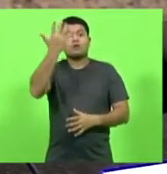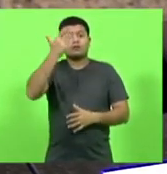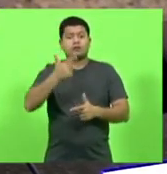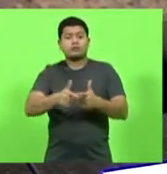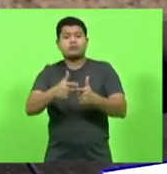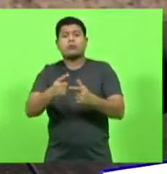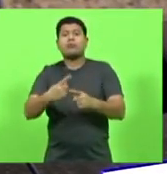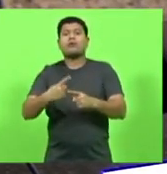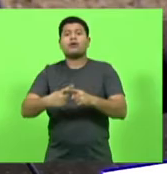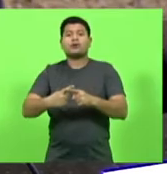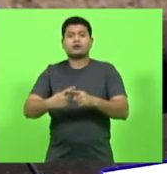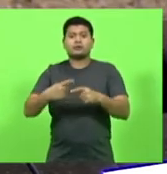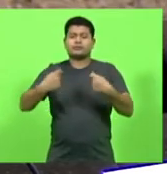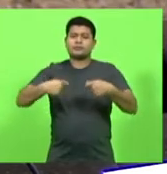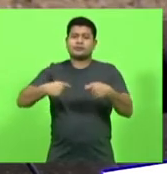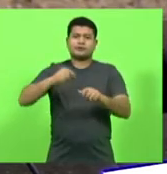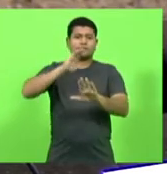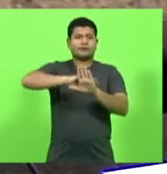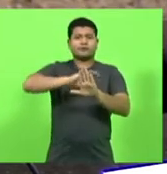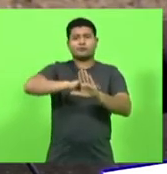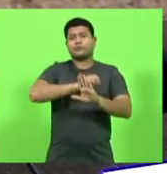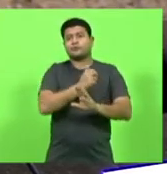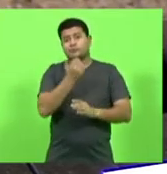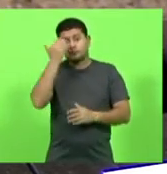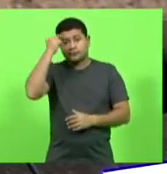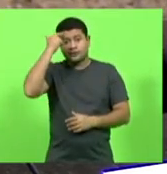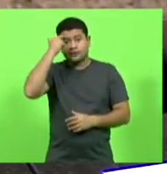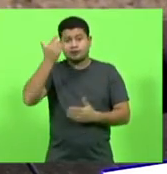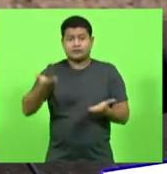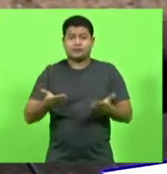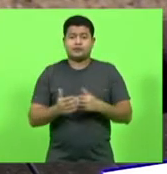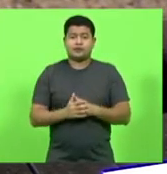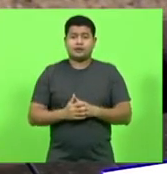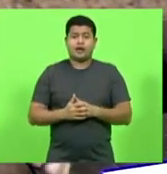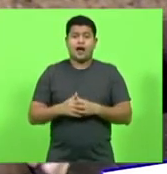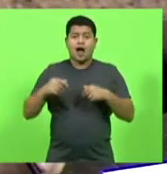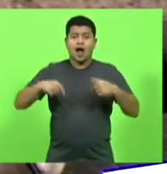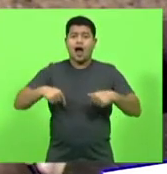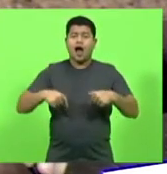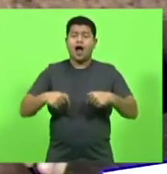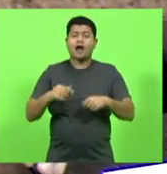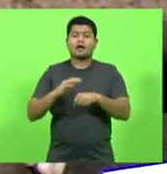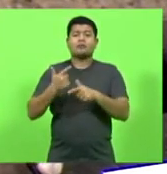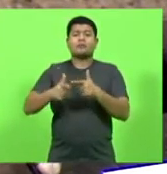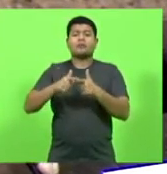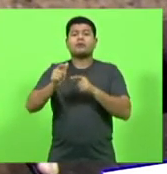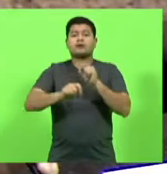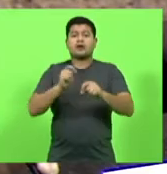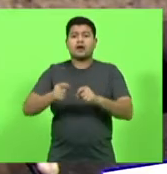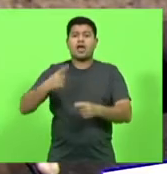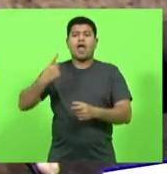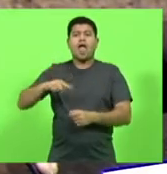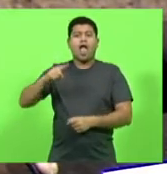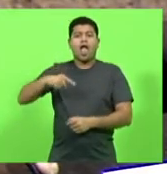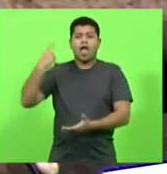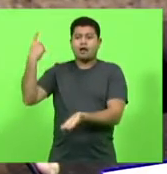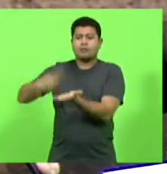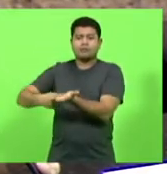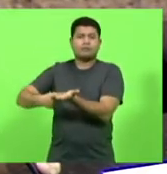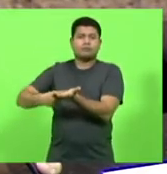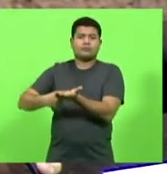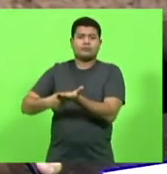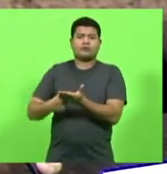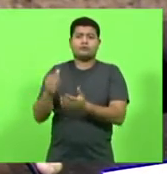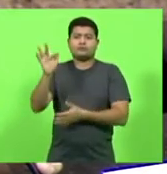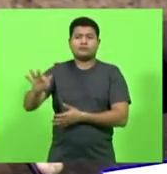com a doença. A doença aqui é um pacto federativo que ignora Santa Catarina, que historicamente nos negligencia,